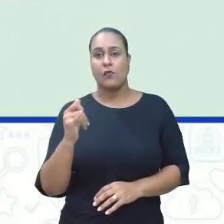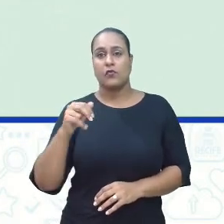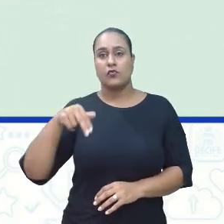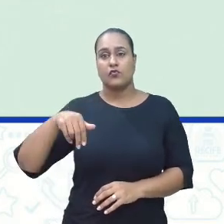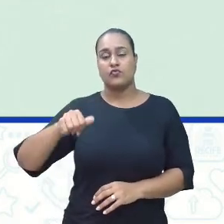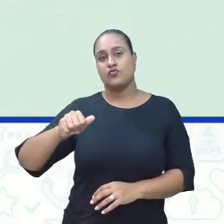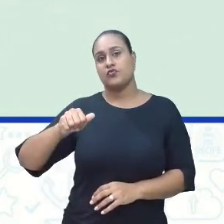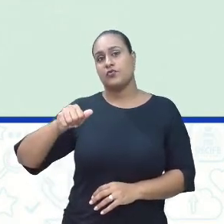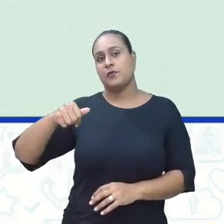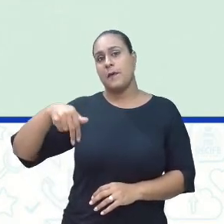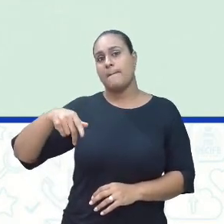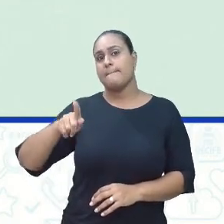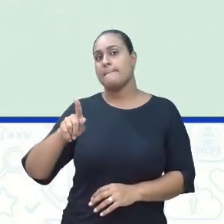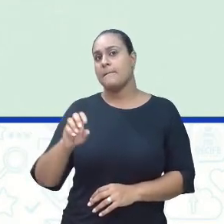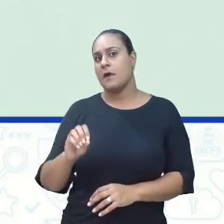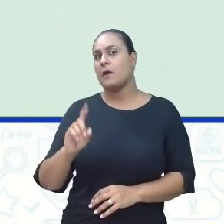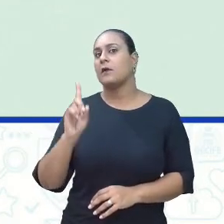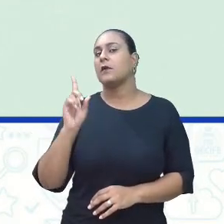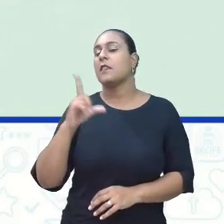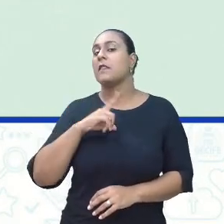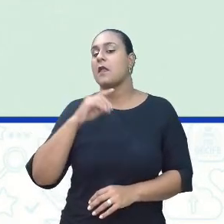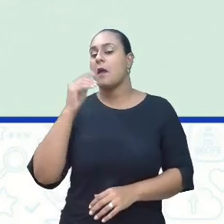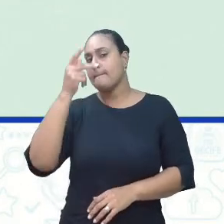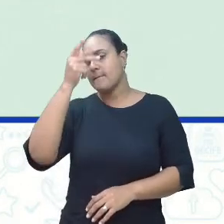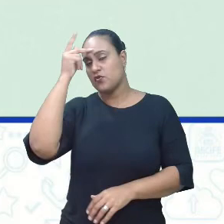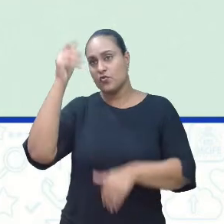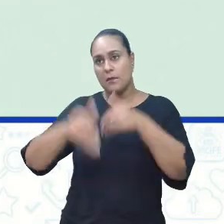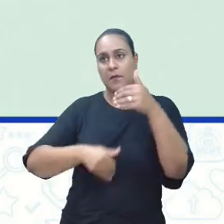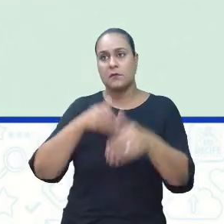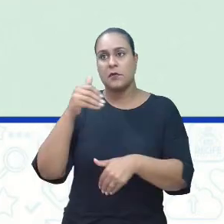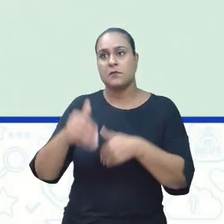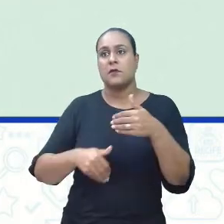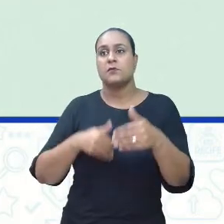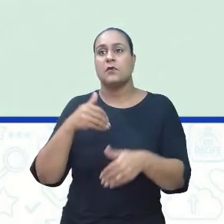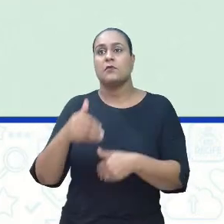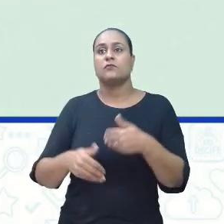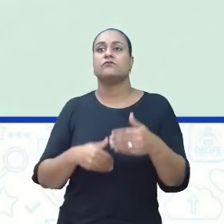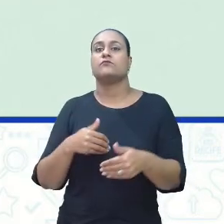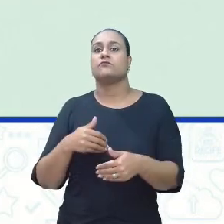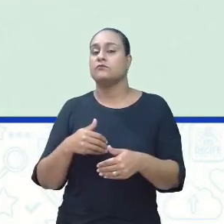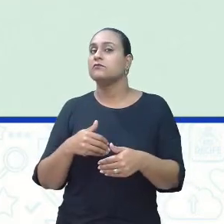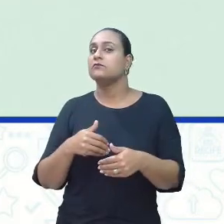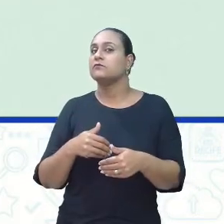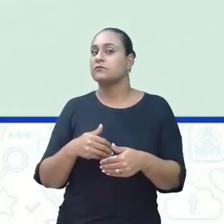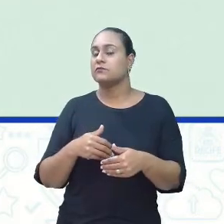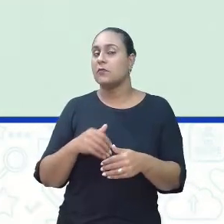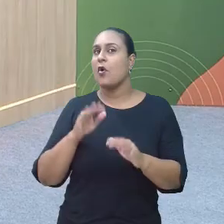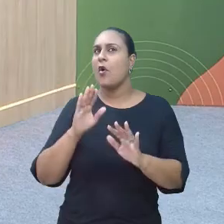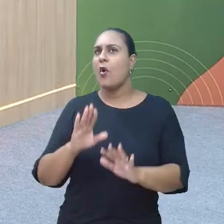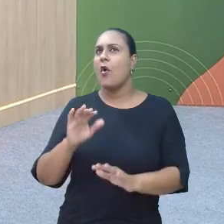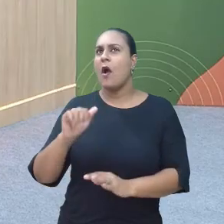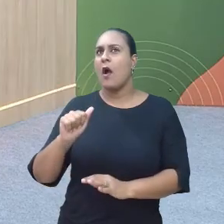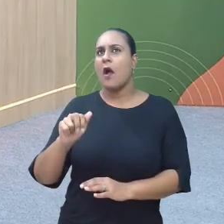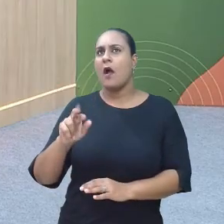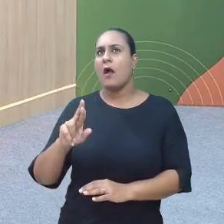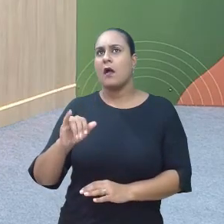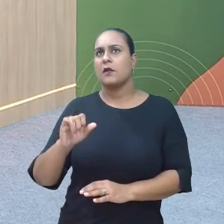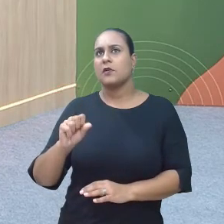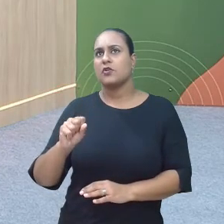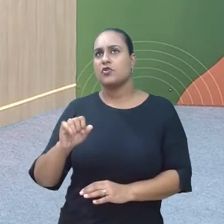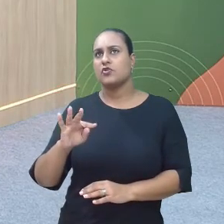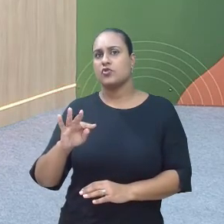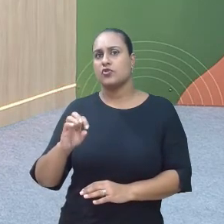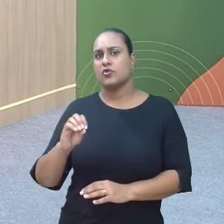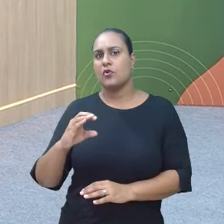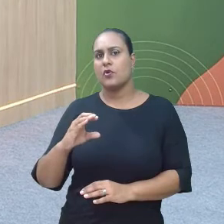esse grupo aqui, gente, olha, era composto por membros da aristocracia. Olha, eu vou chamar a atenção para uma coisa. Quando ele fala aristocracia rural, eu me refiro